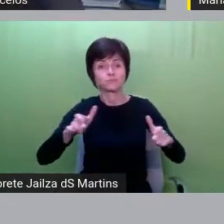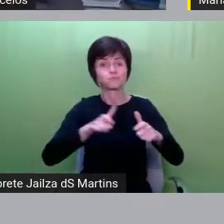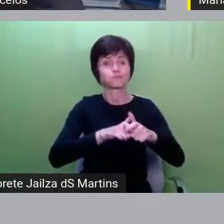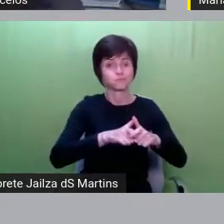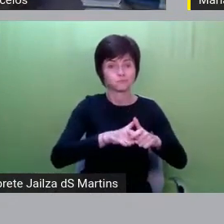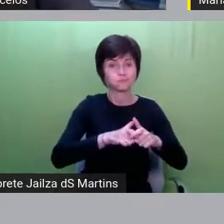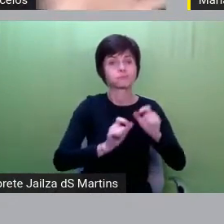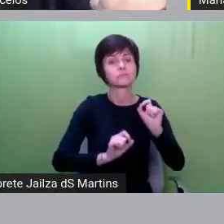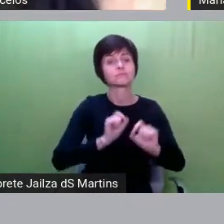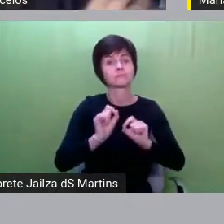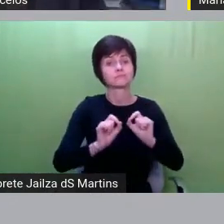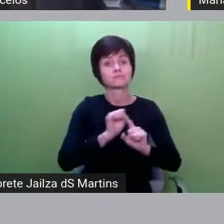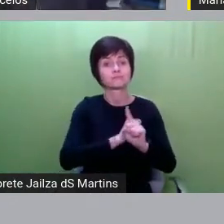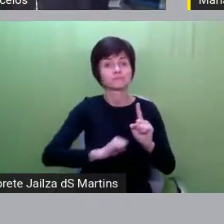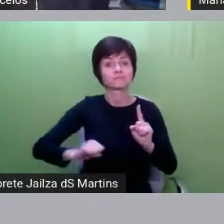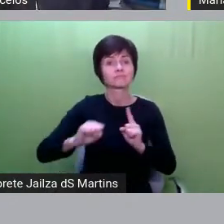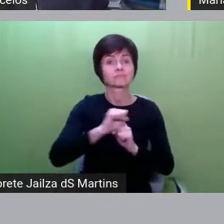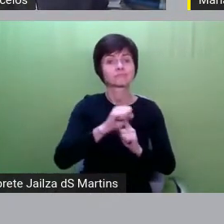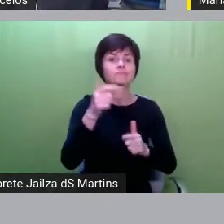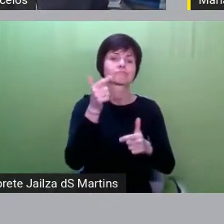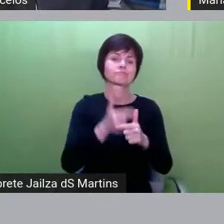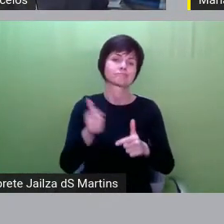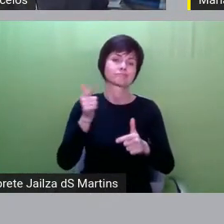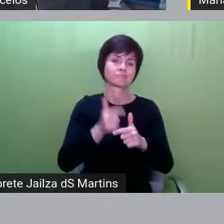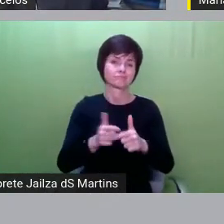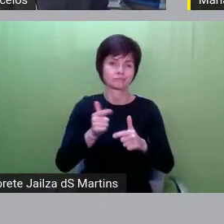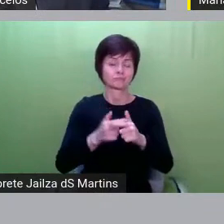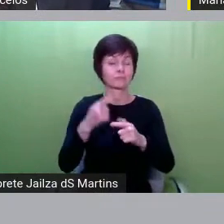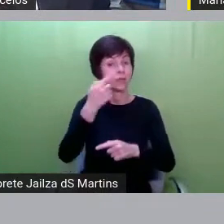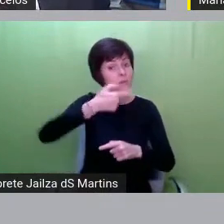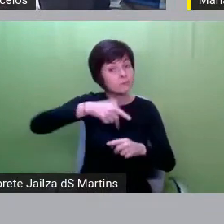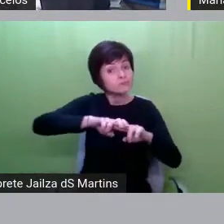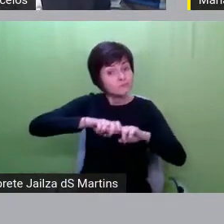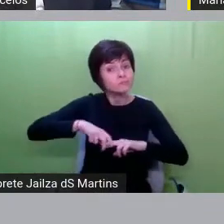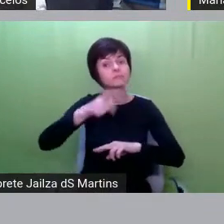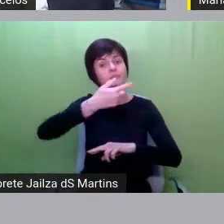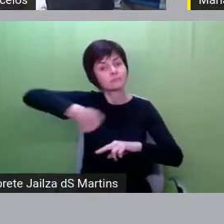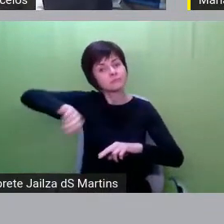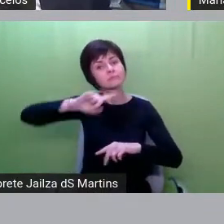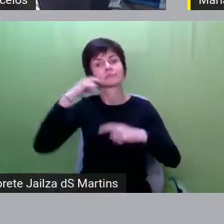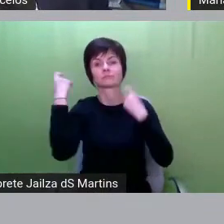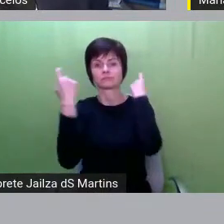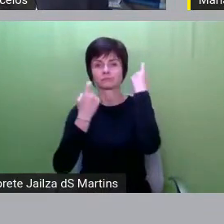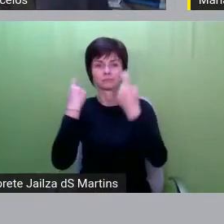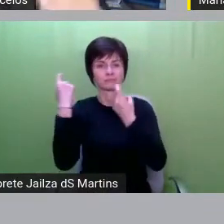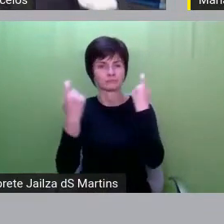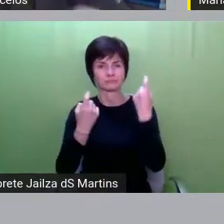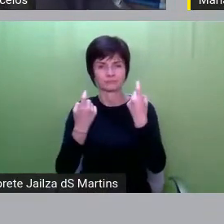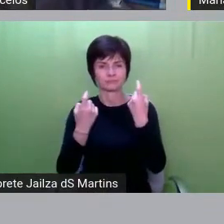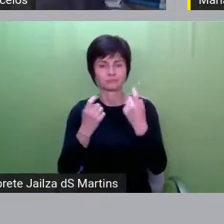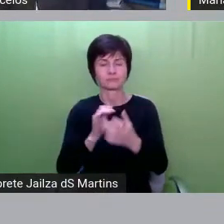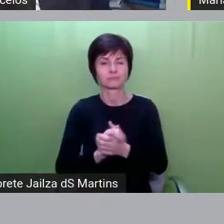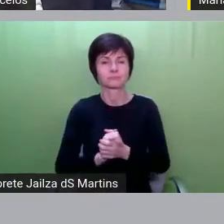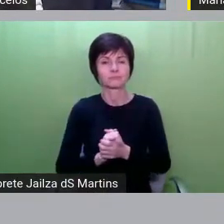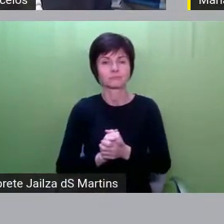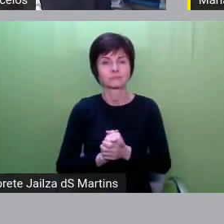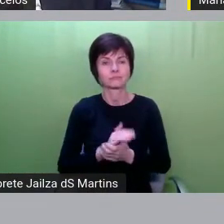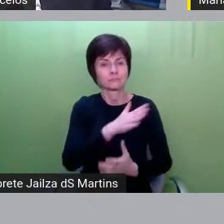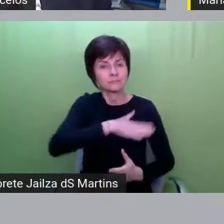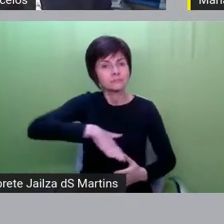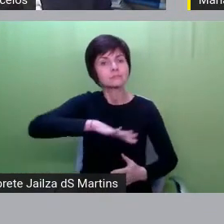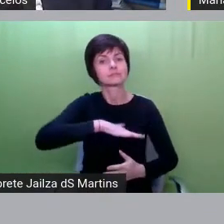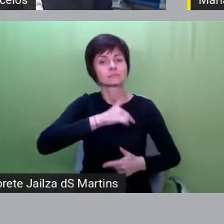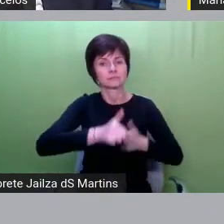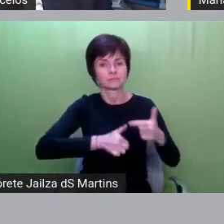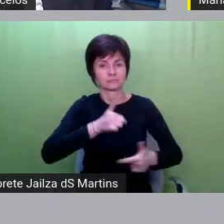resultado social disso é outro problema, não estamos preocupados com isso. Aí eu falo do meu campo de atuação.